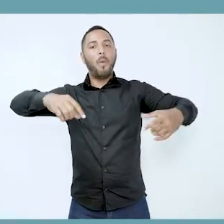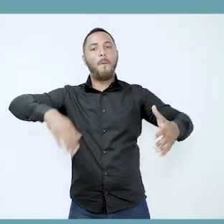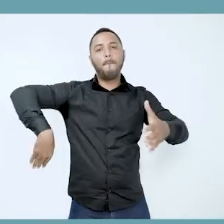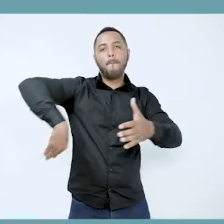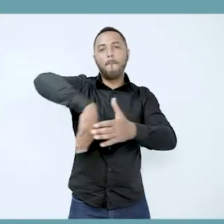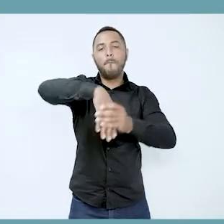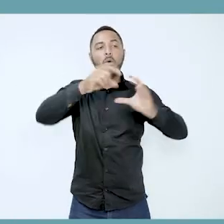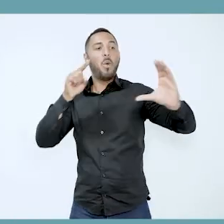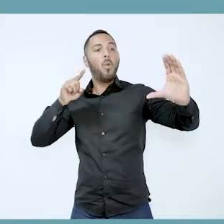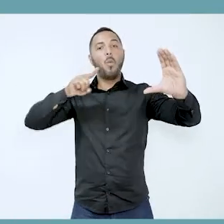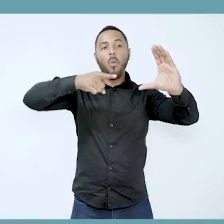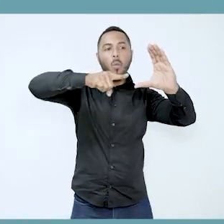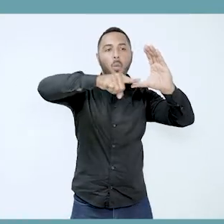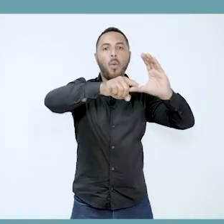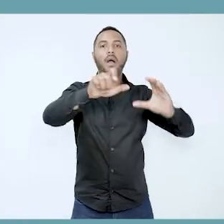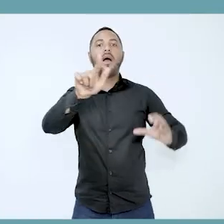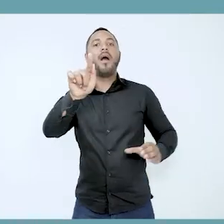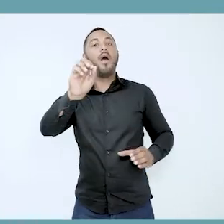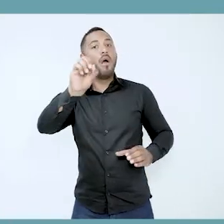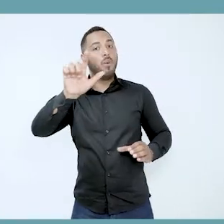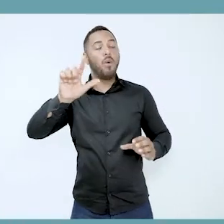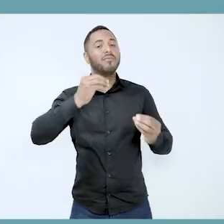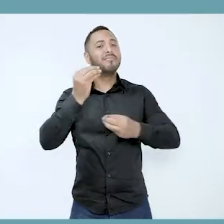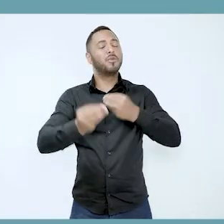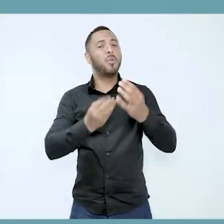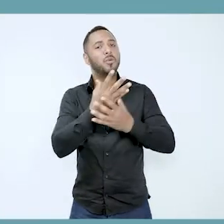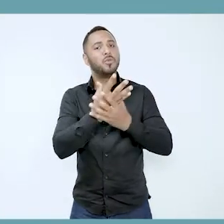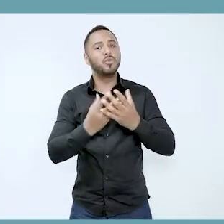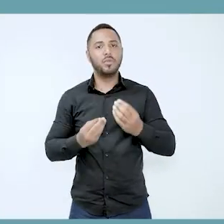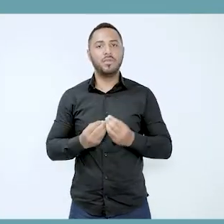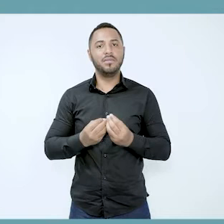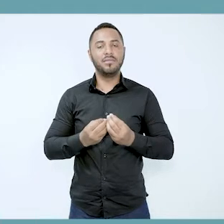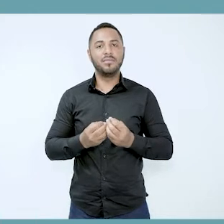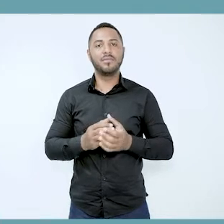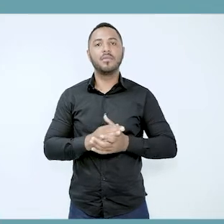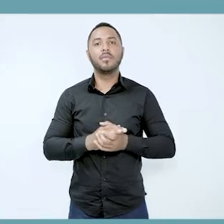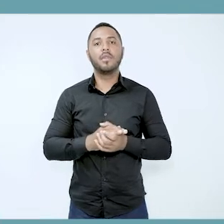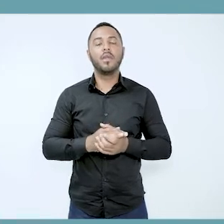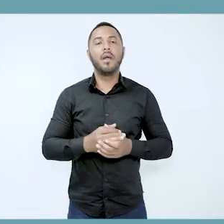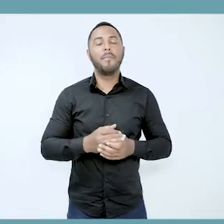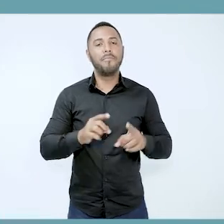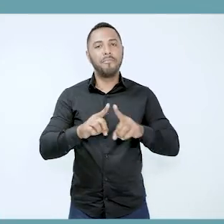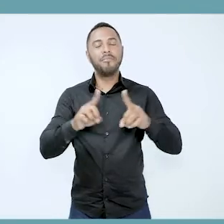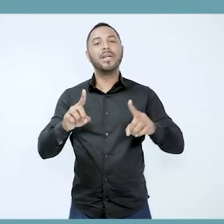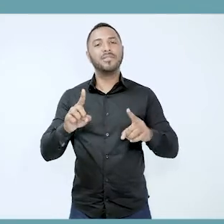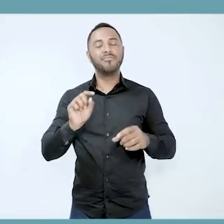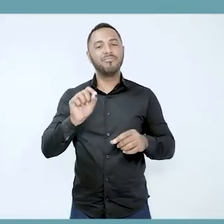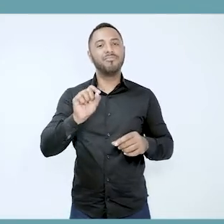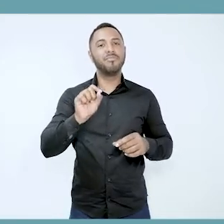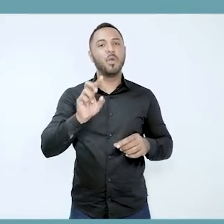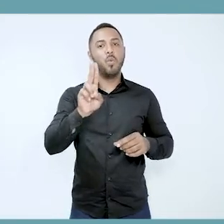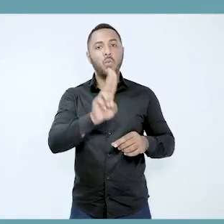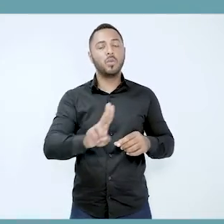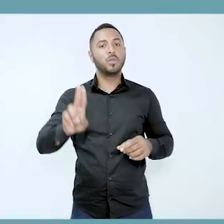seus mirabolantes gols, que fim terá levado? Preferíamos usar as bolas